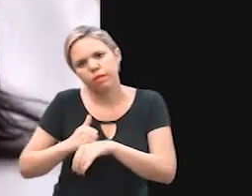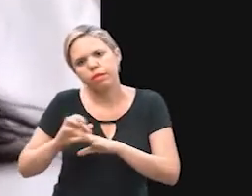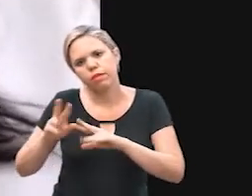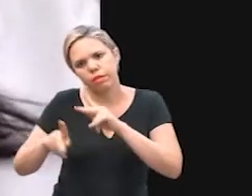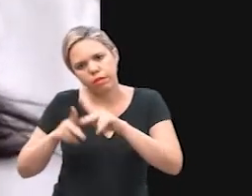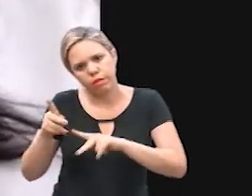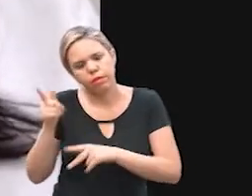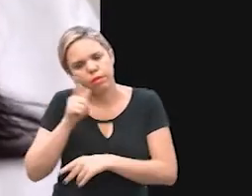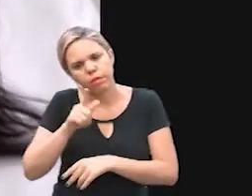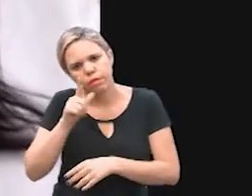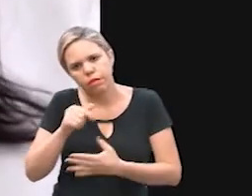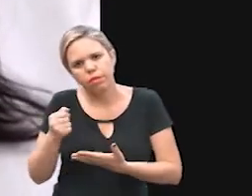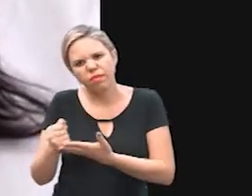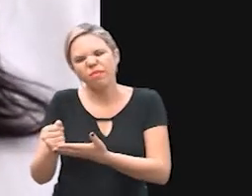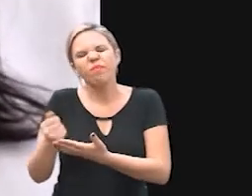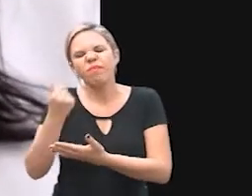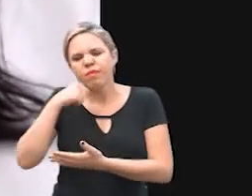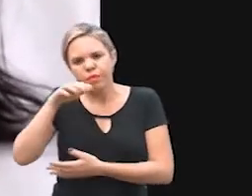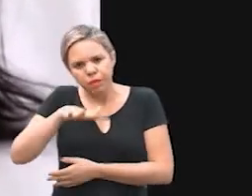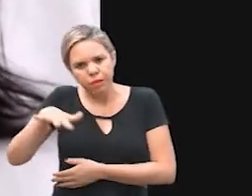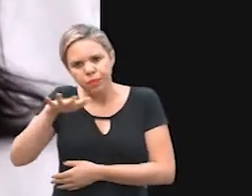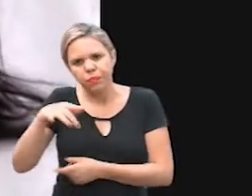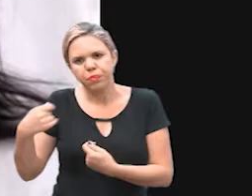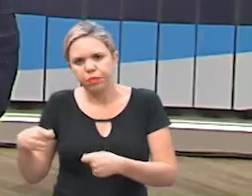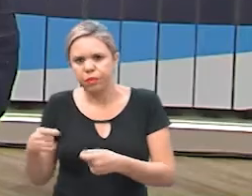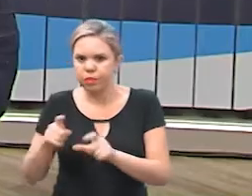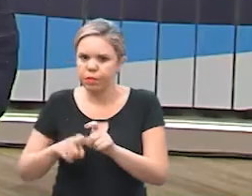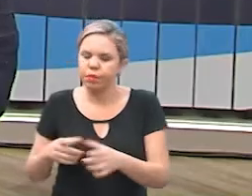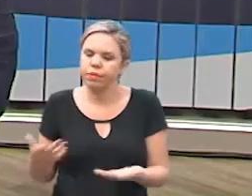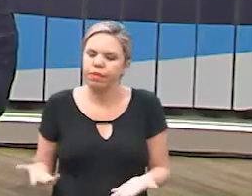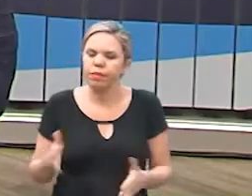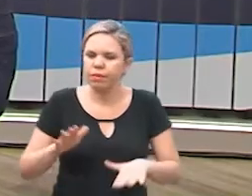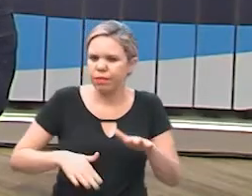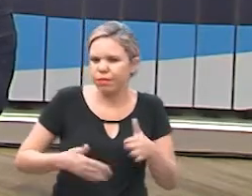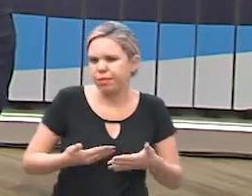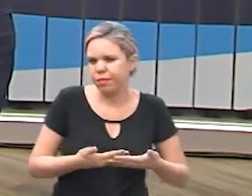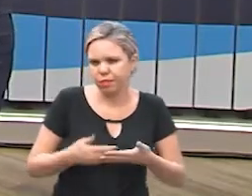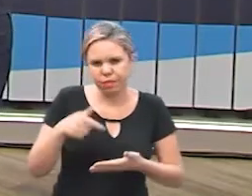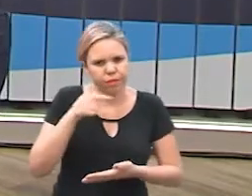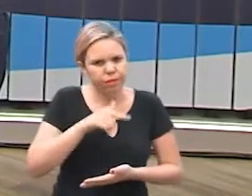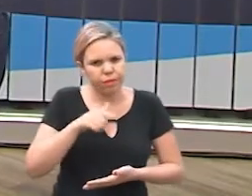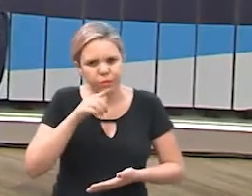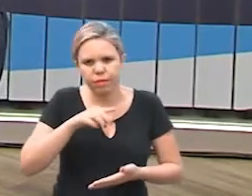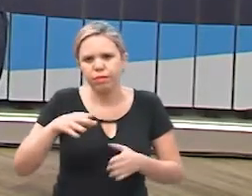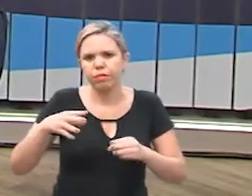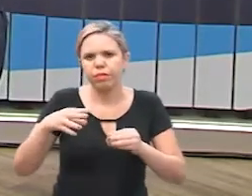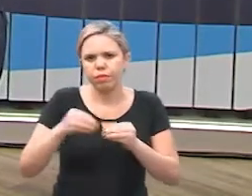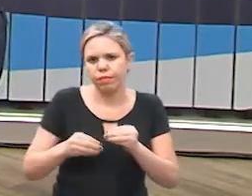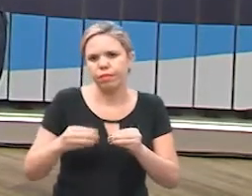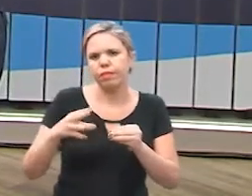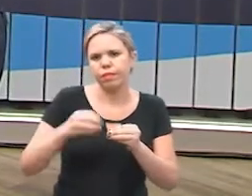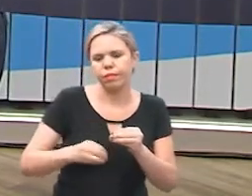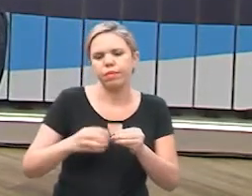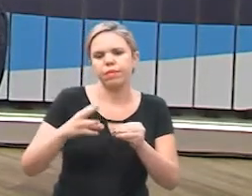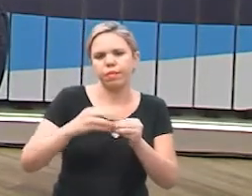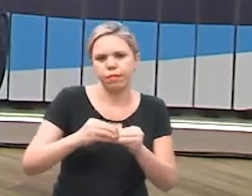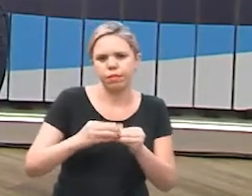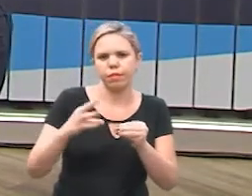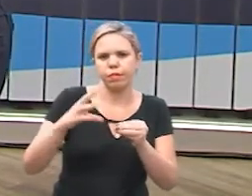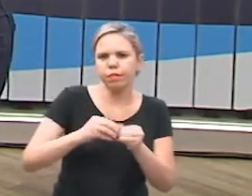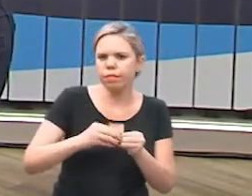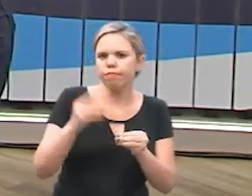consultoria também que conseguem ajudar essas mães. Porque às vezes o bebê não faz a chamada pega, né, Olívia, que chama, não sei se eu